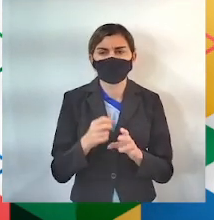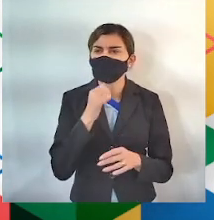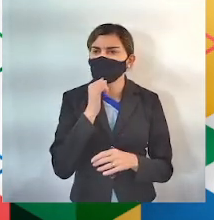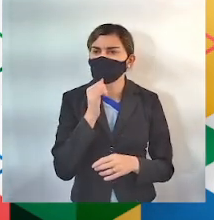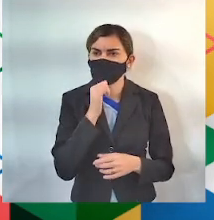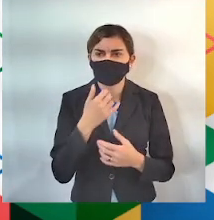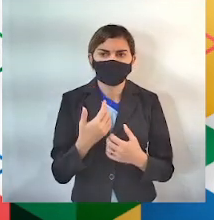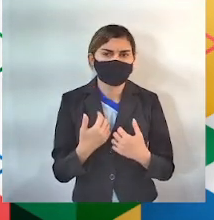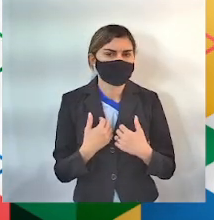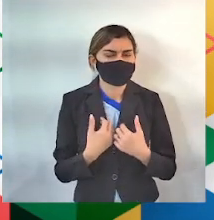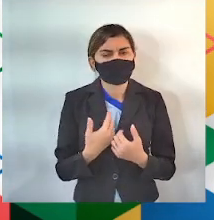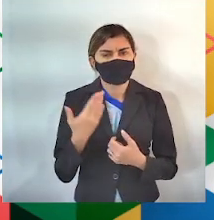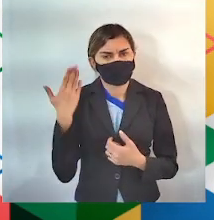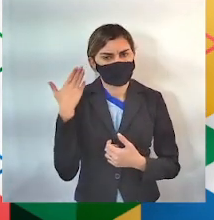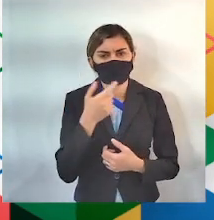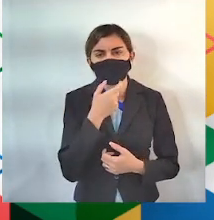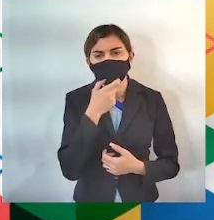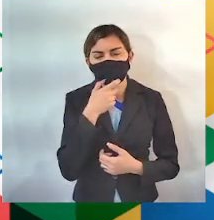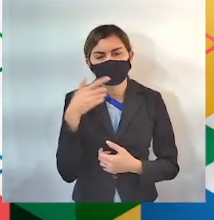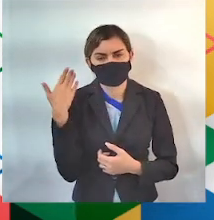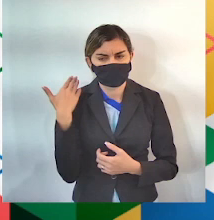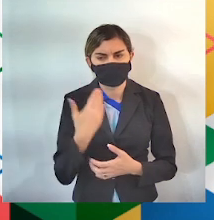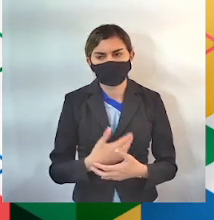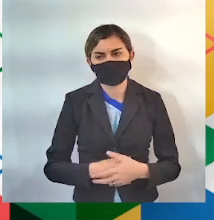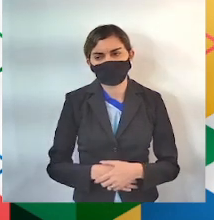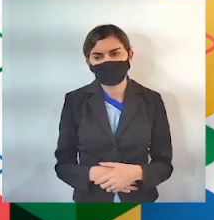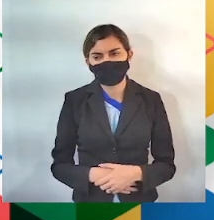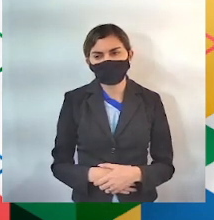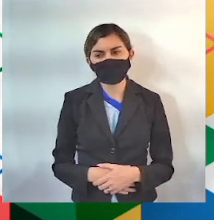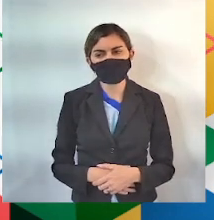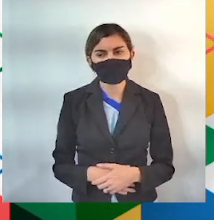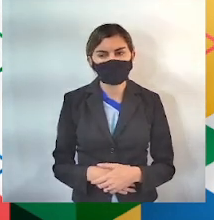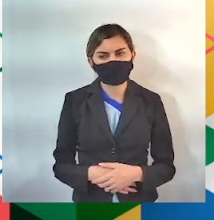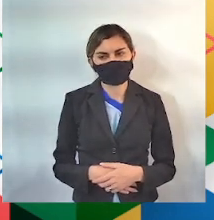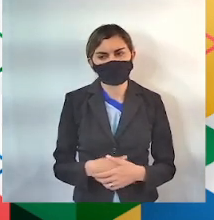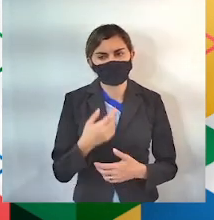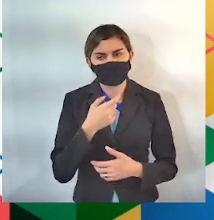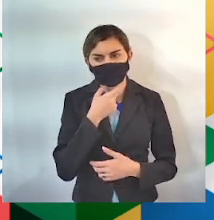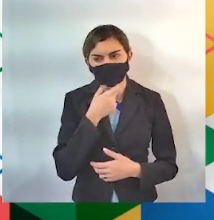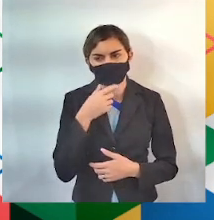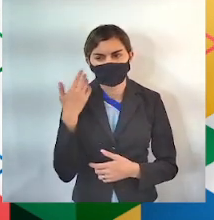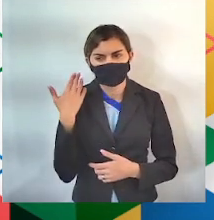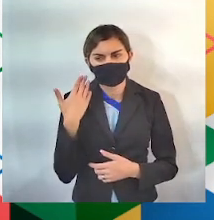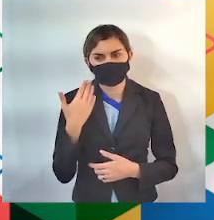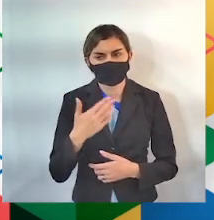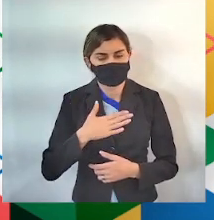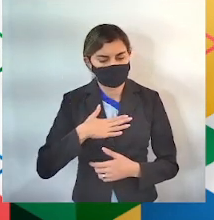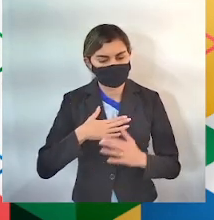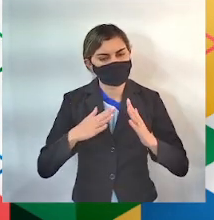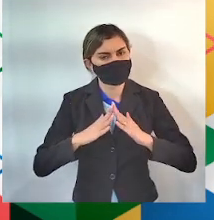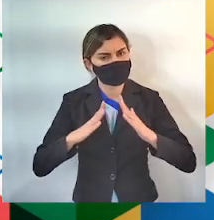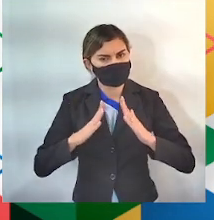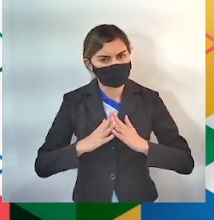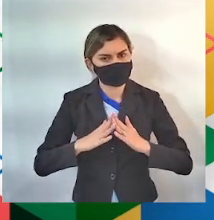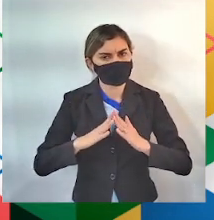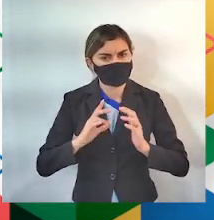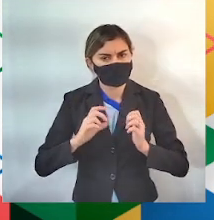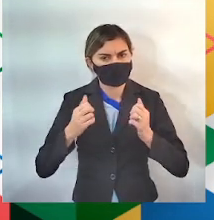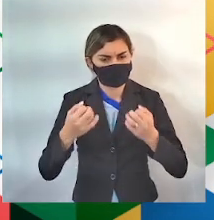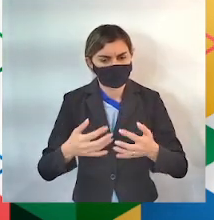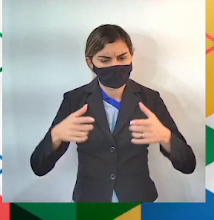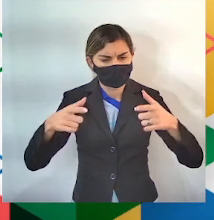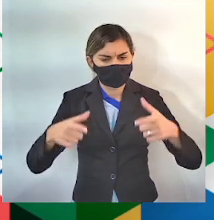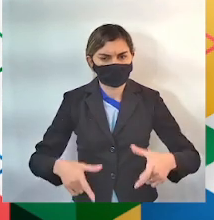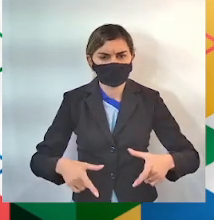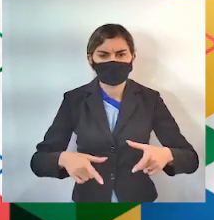Exemplo. My house is located on Paris Avenue. Minha casa está localizada